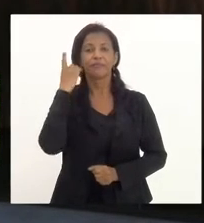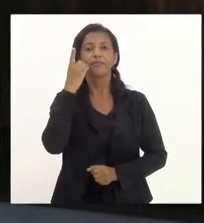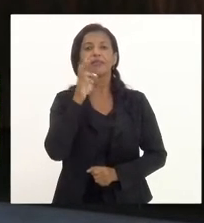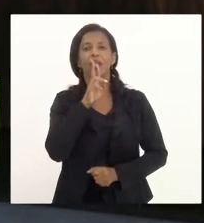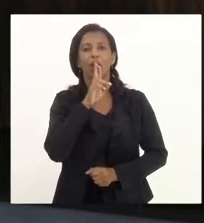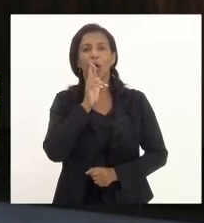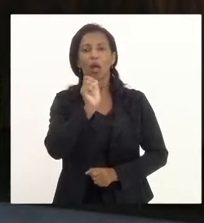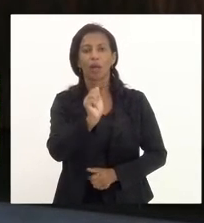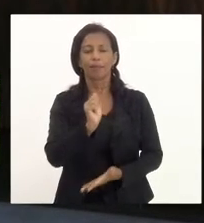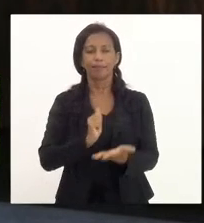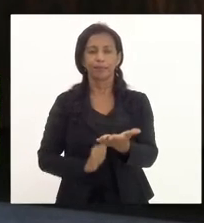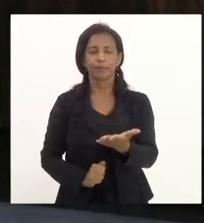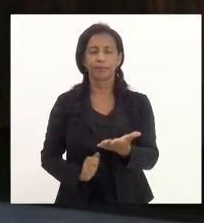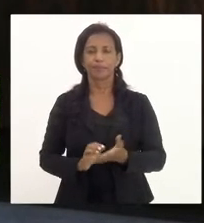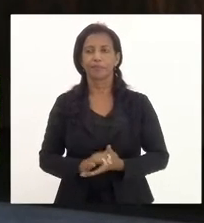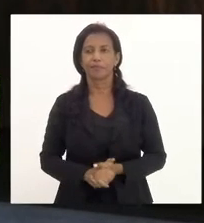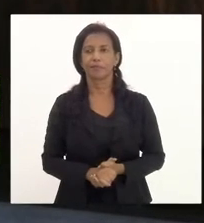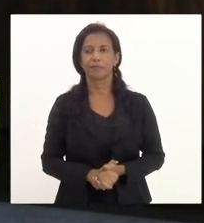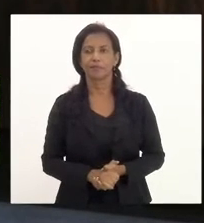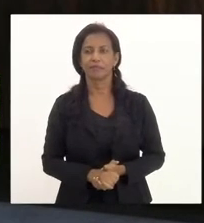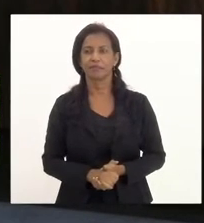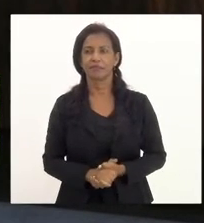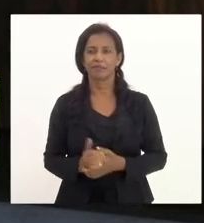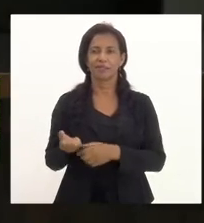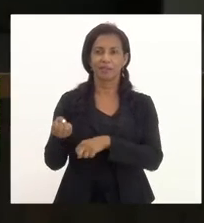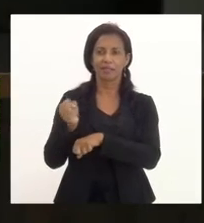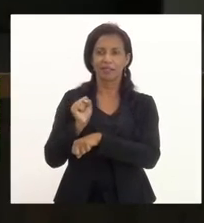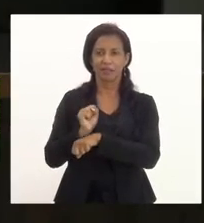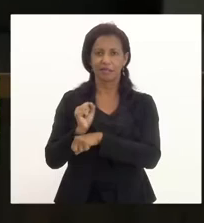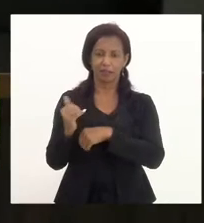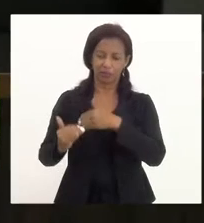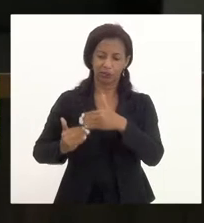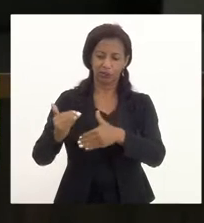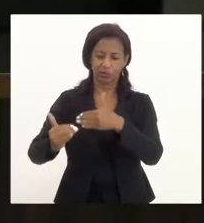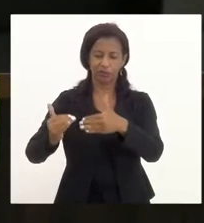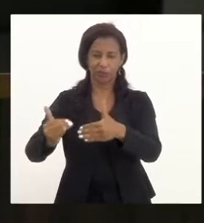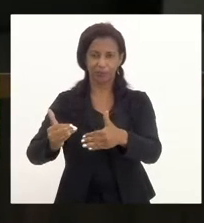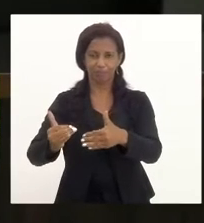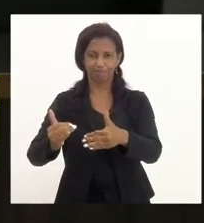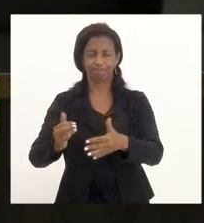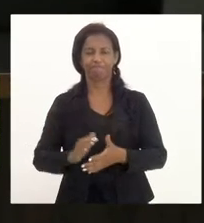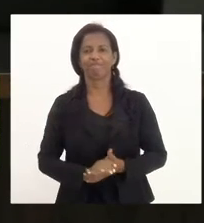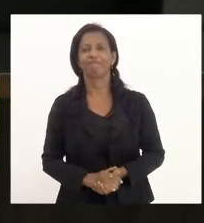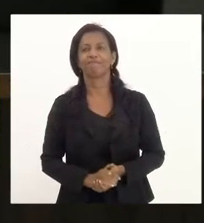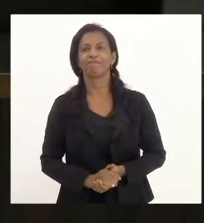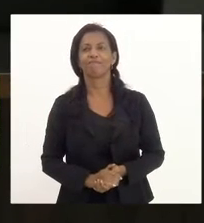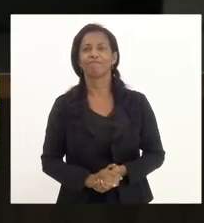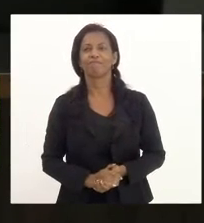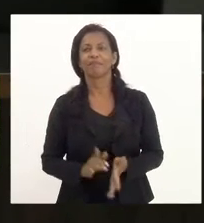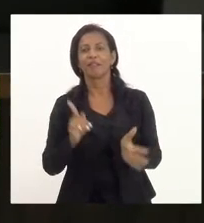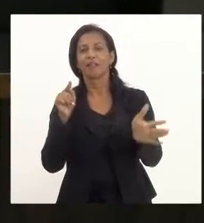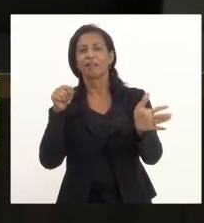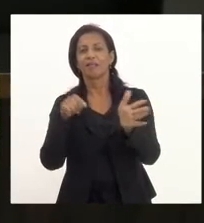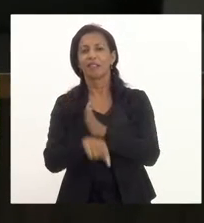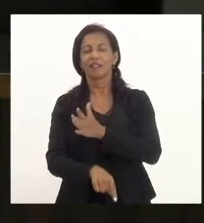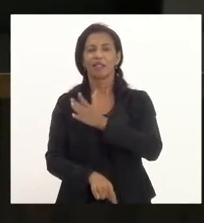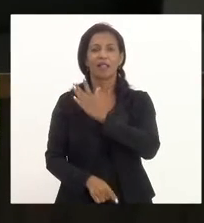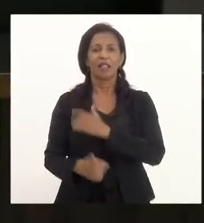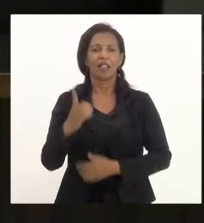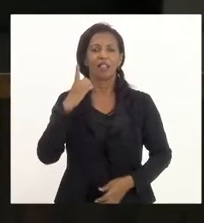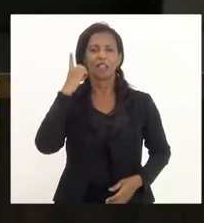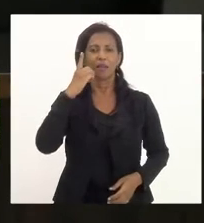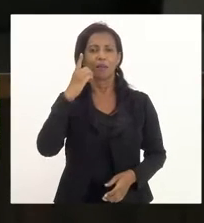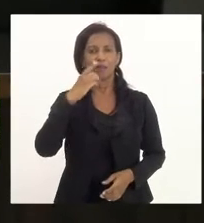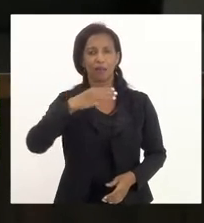o Rodrigo Amorim vai aguardar mais o desenvolvimento para fazer os a palavra pergunta o deputado